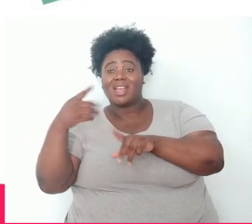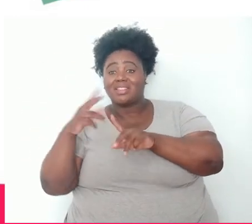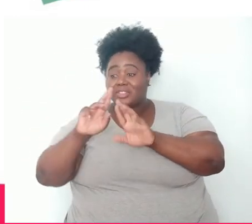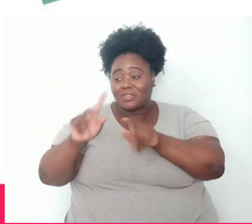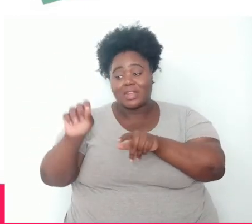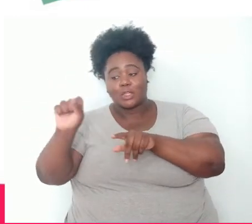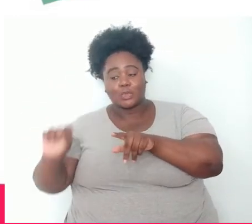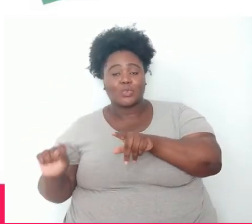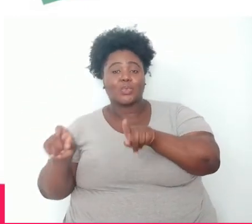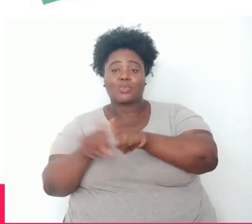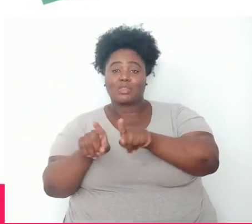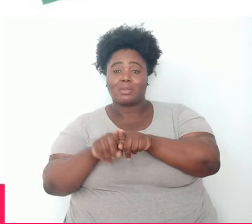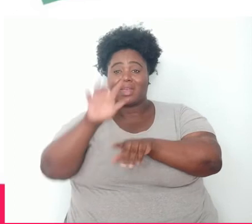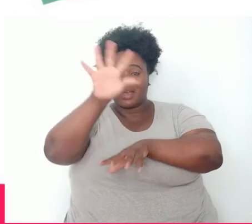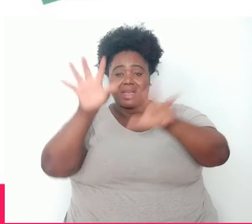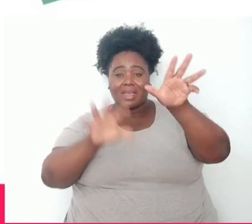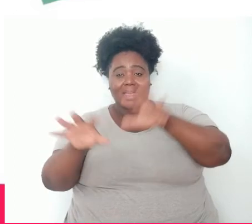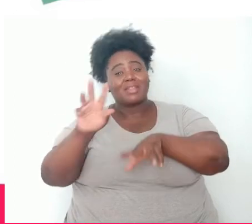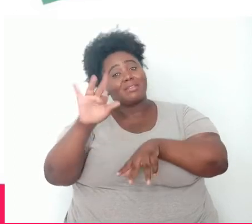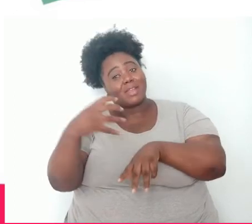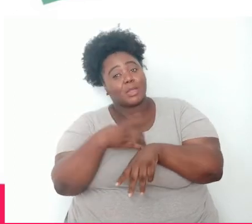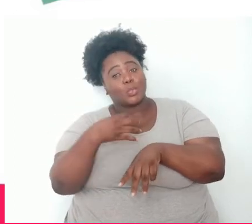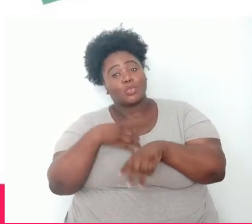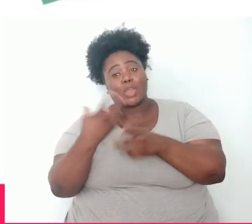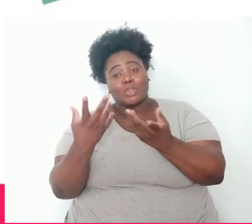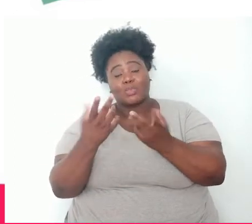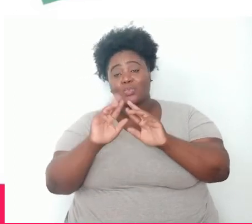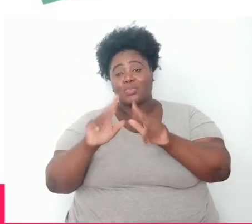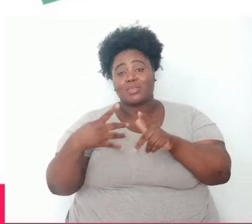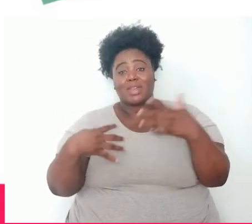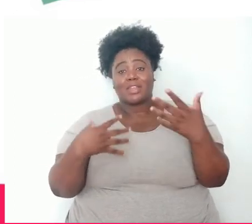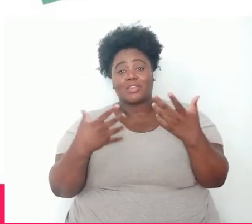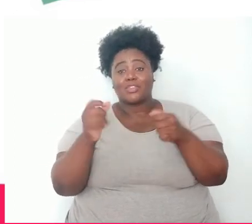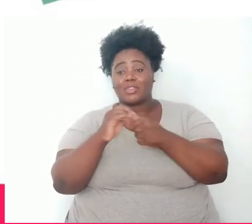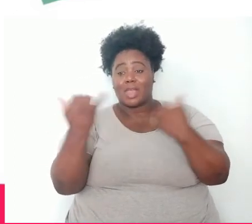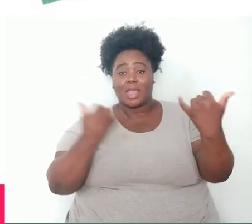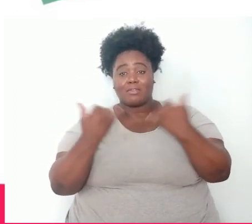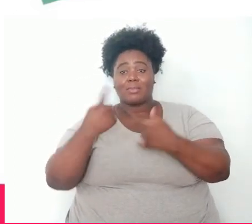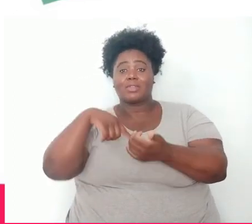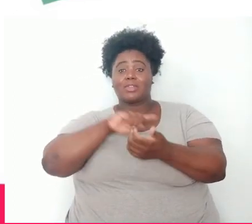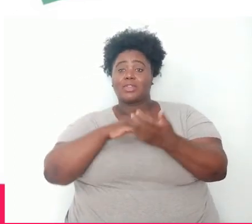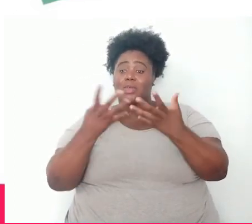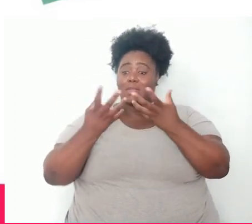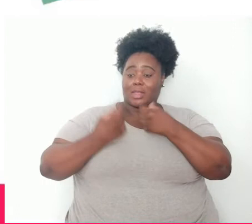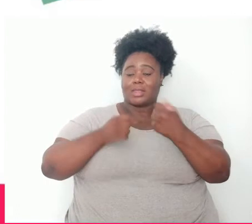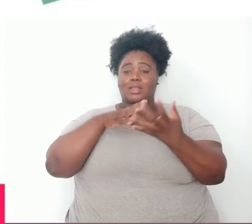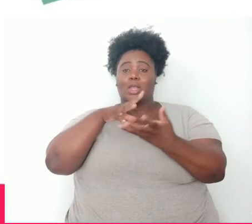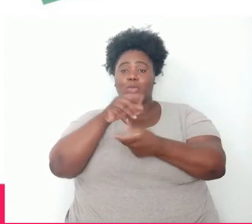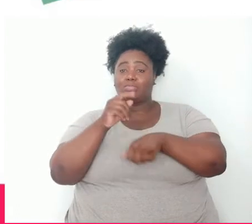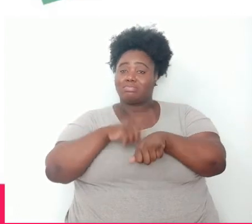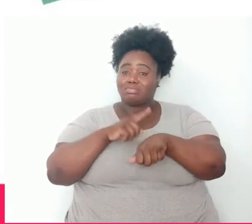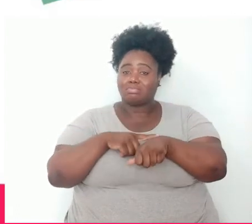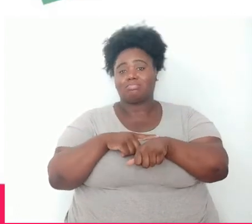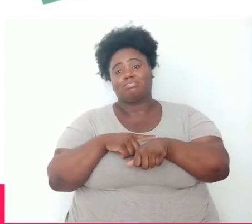ter uma forma diferente de lidar com essa informação que a gente recebe do mundo a toda hora. Então, eu